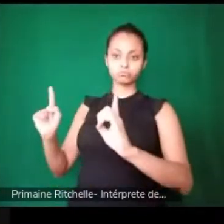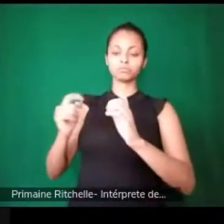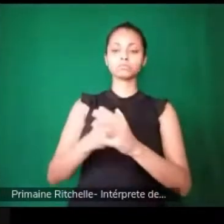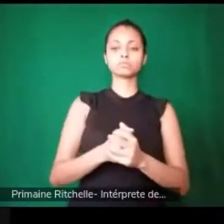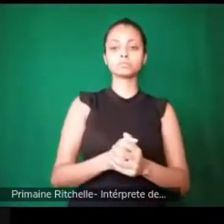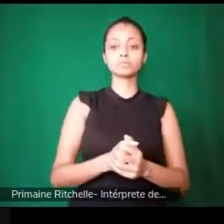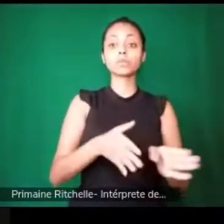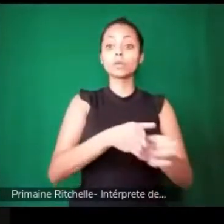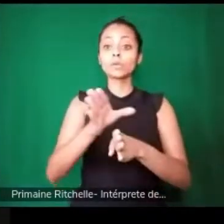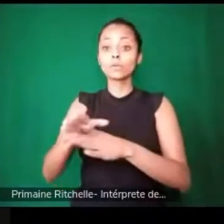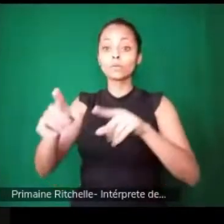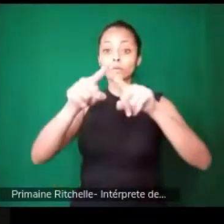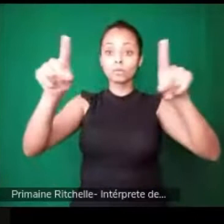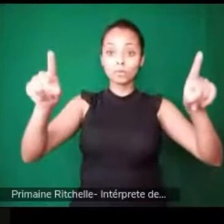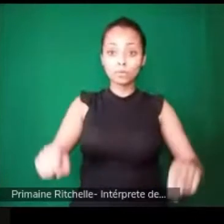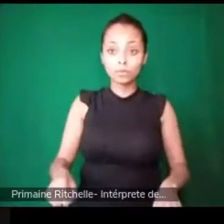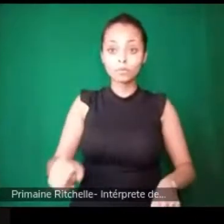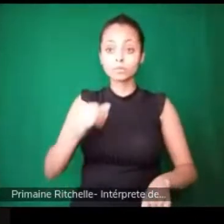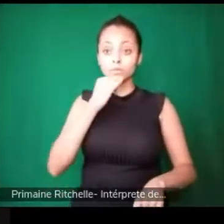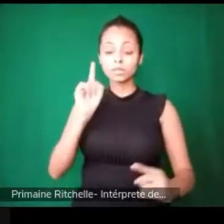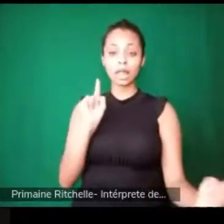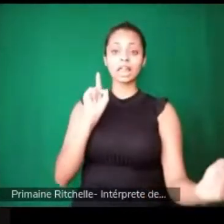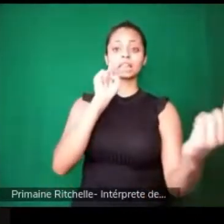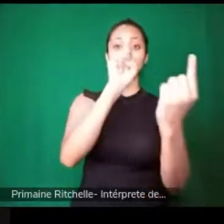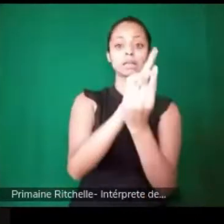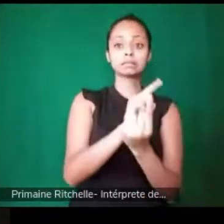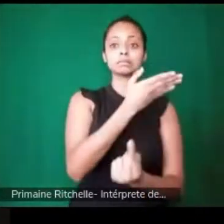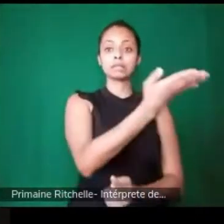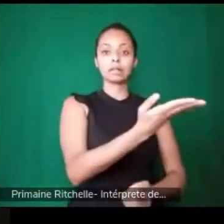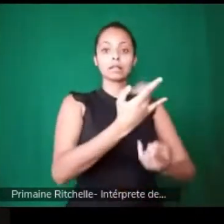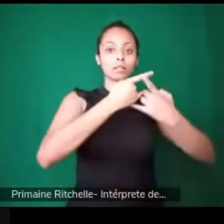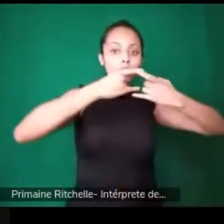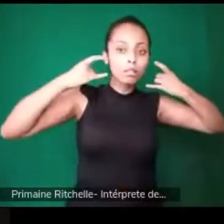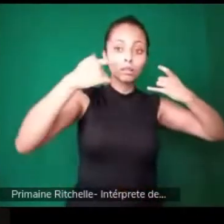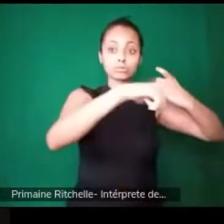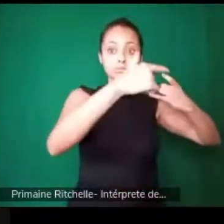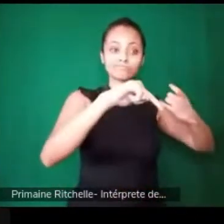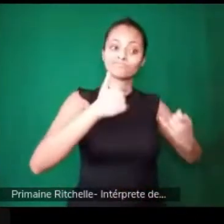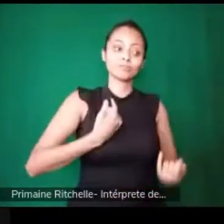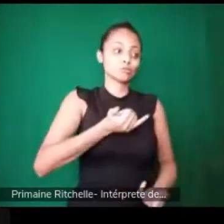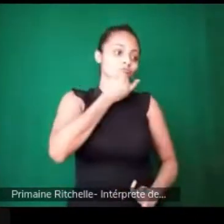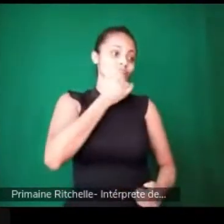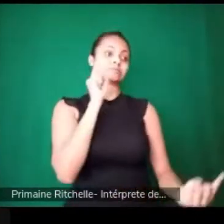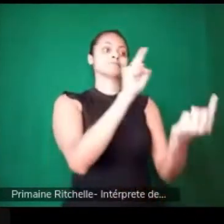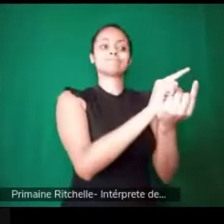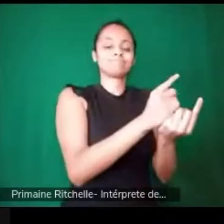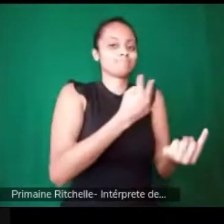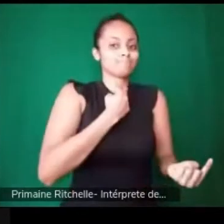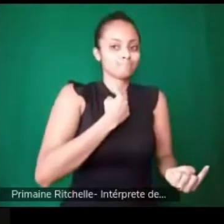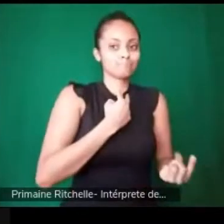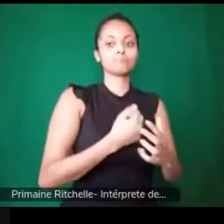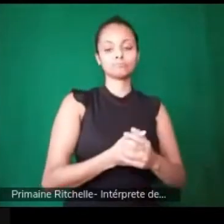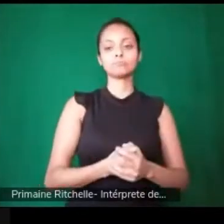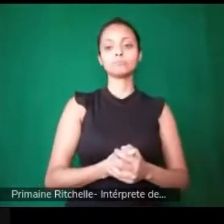servidor recuse atendimento de pessoas sem equipamento de proteção individual, como a máscara, né? E também evitar aglomeração